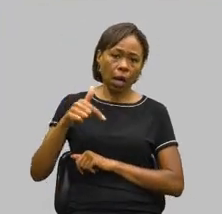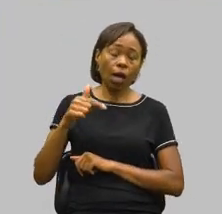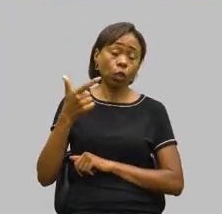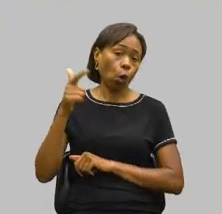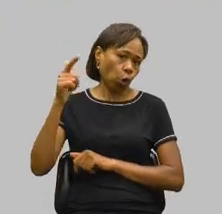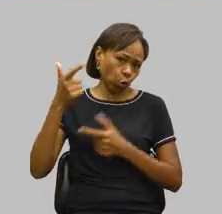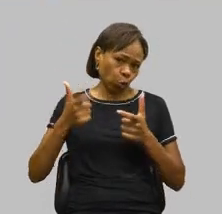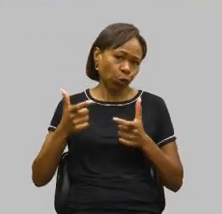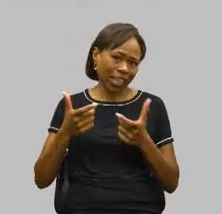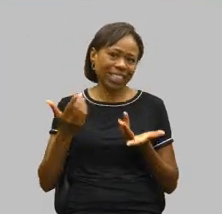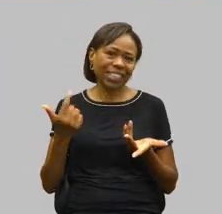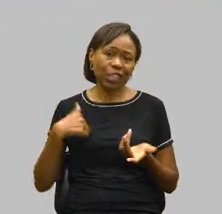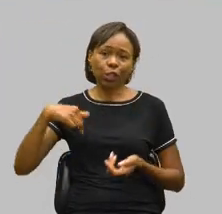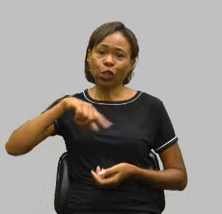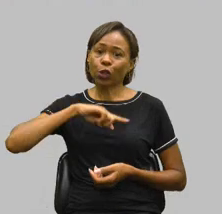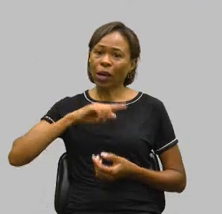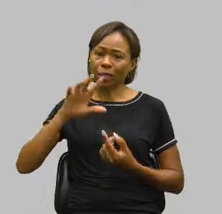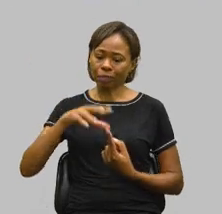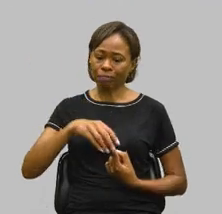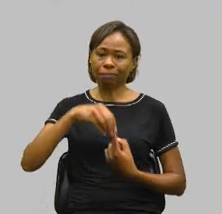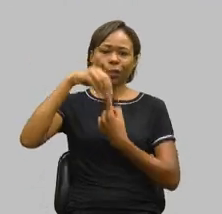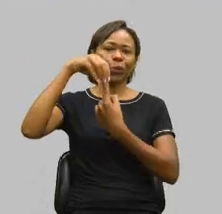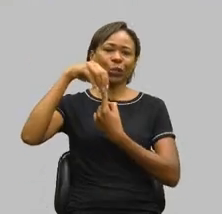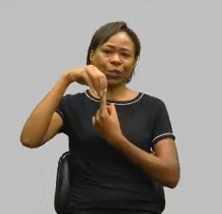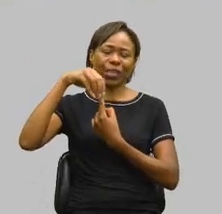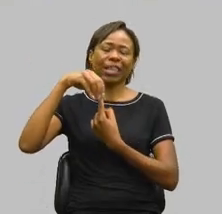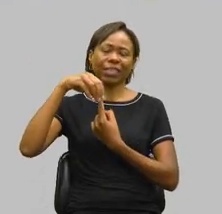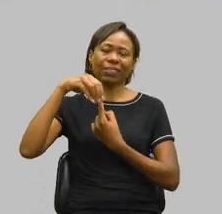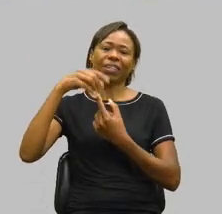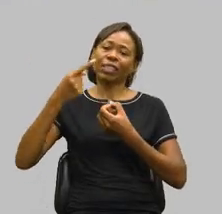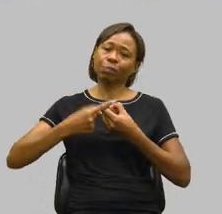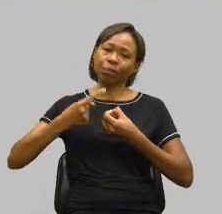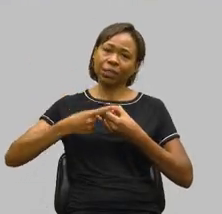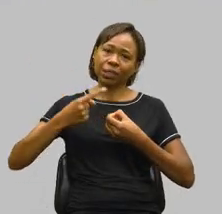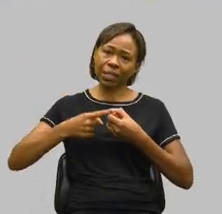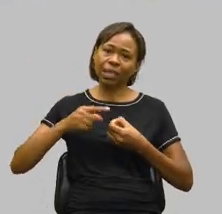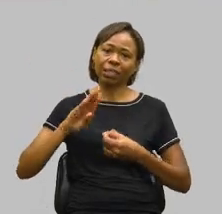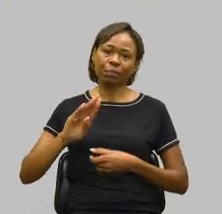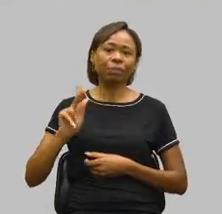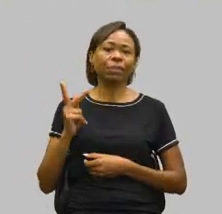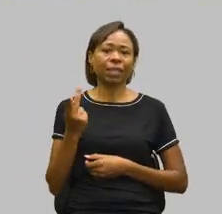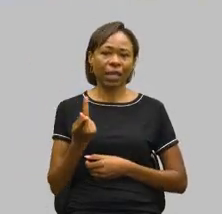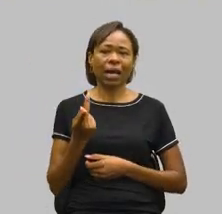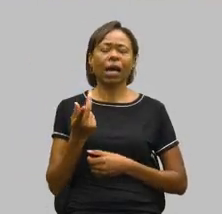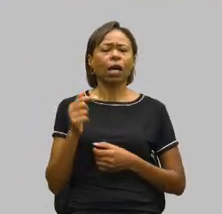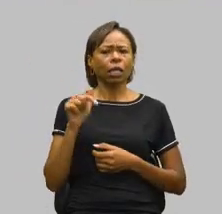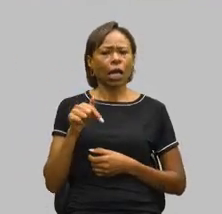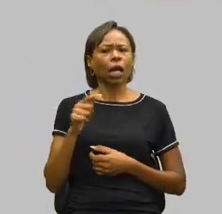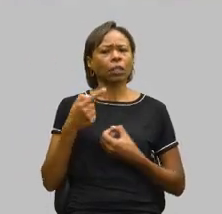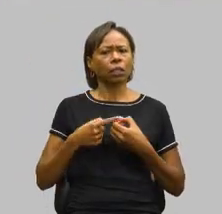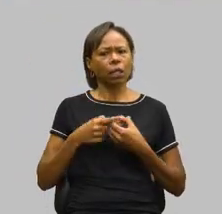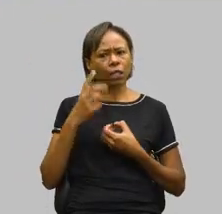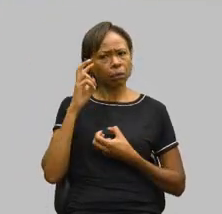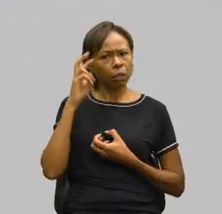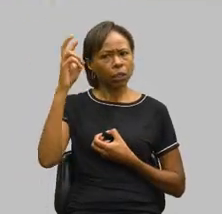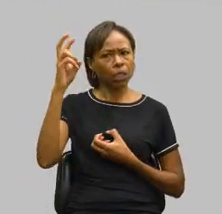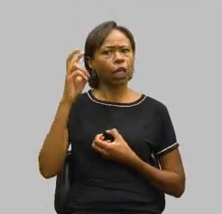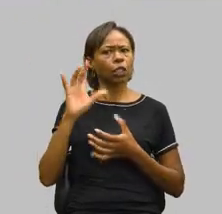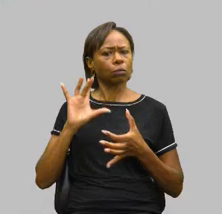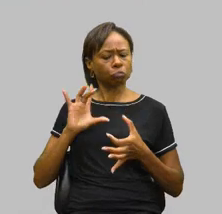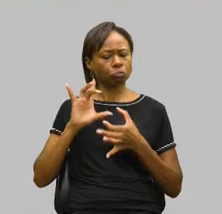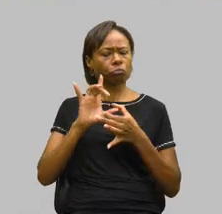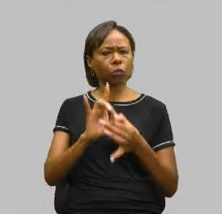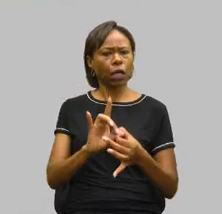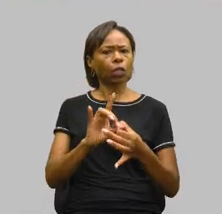mais uma vez sendo Pioneiros dentro do âmbito de uma cidade buscando cidades inteligentes conectadas mais próximas justas